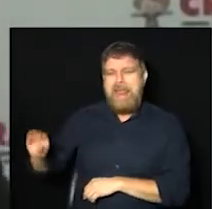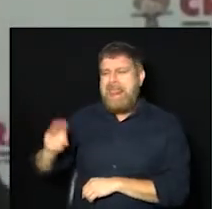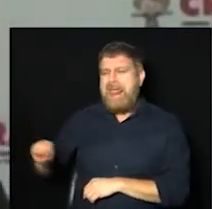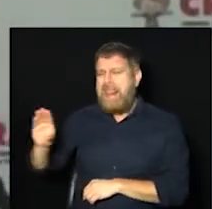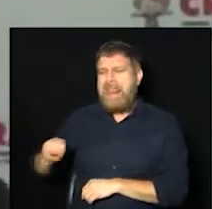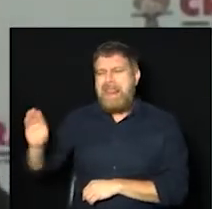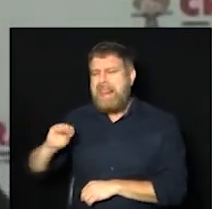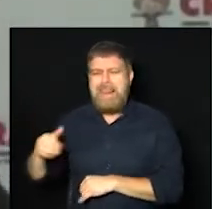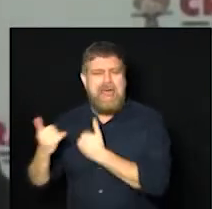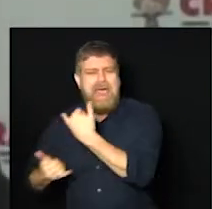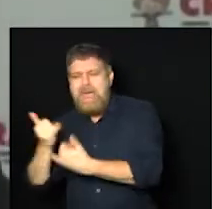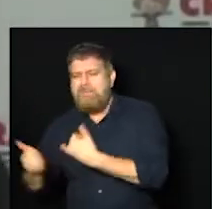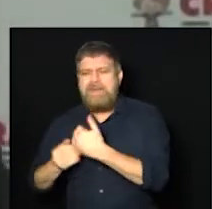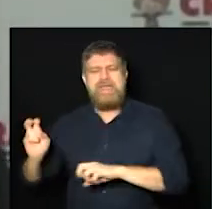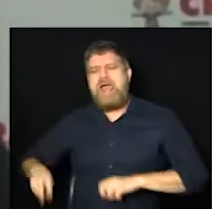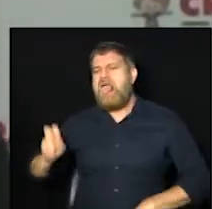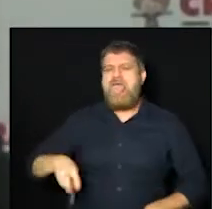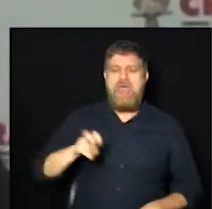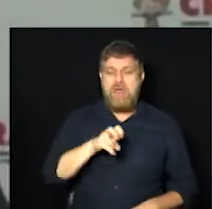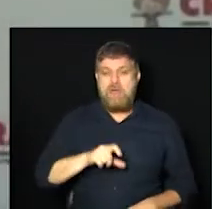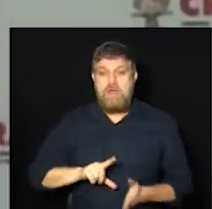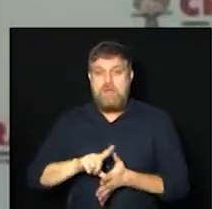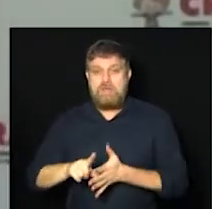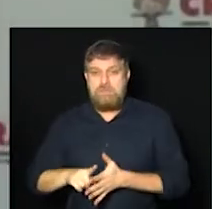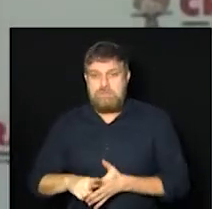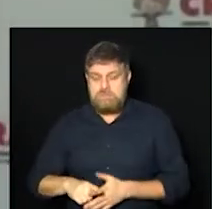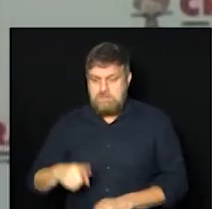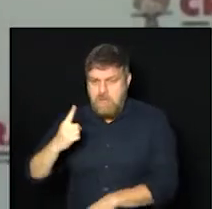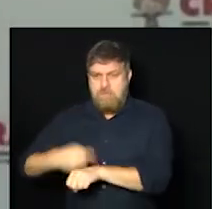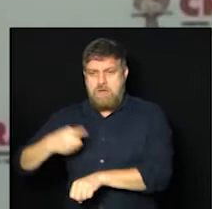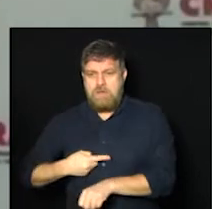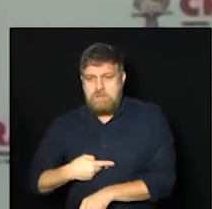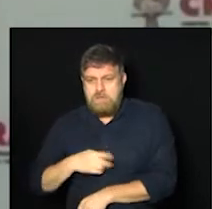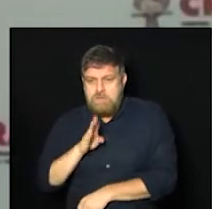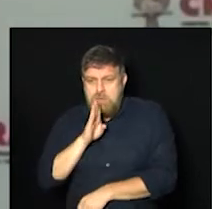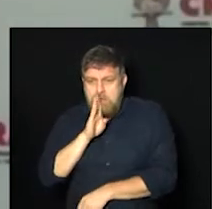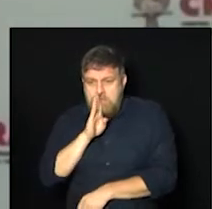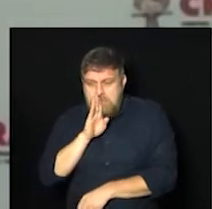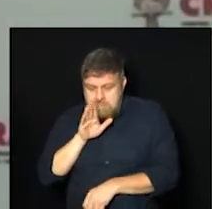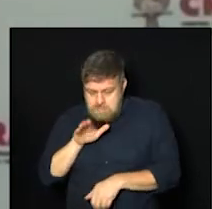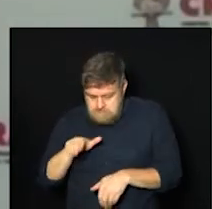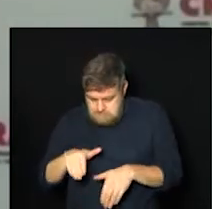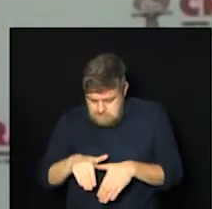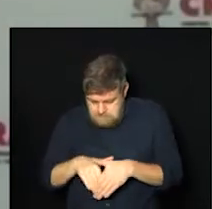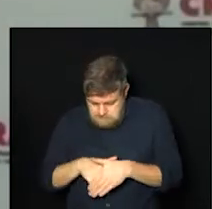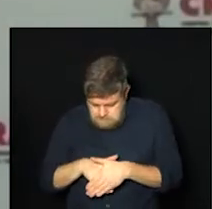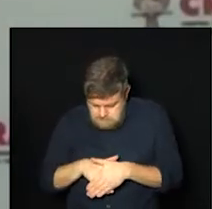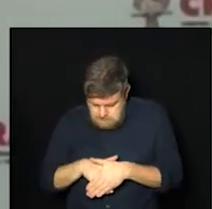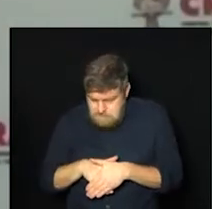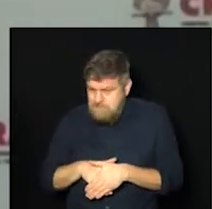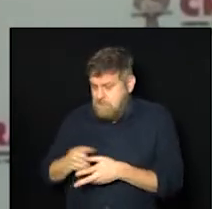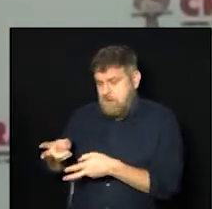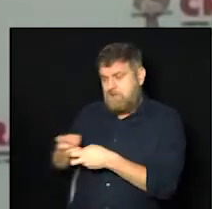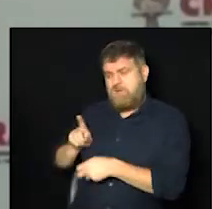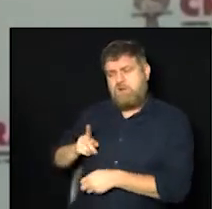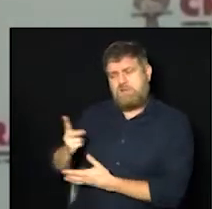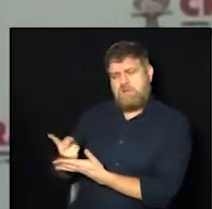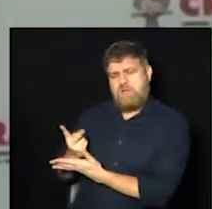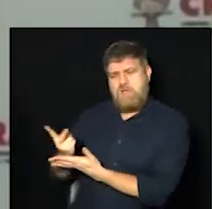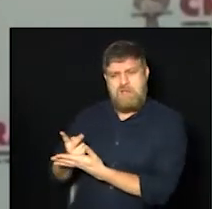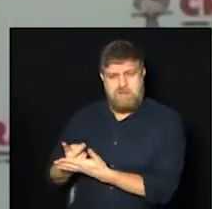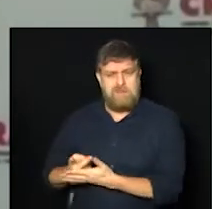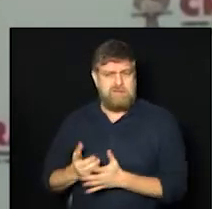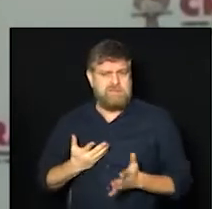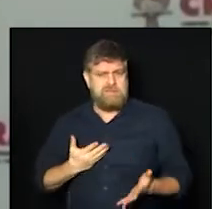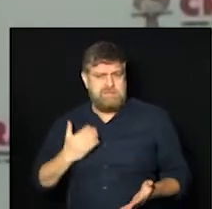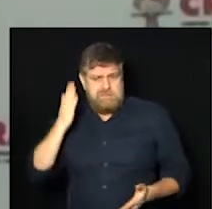conversa, ela brinca, ela é expansiva, e de repente ela começa a ficar mais quieta, é um sinal de que algo está errado. Não precisa necessariamente ser uma